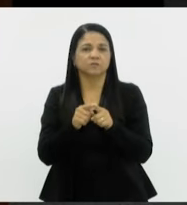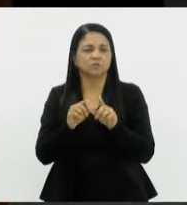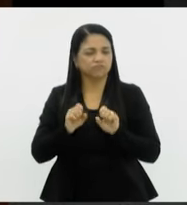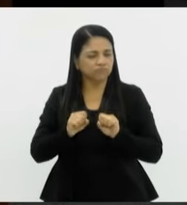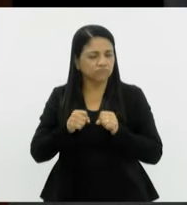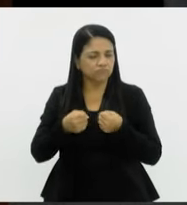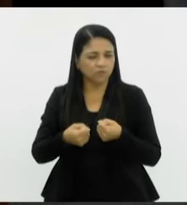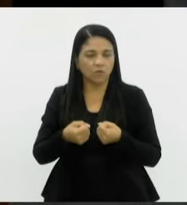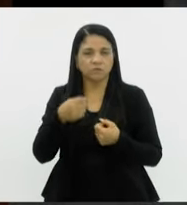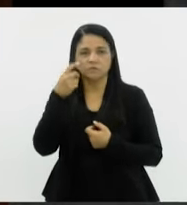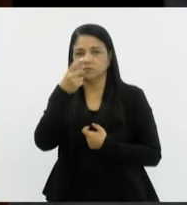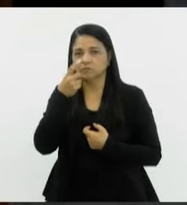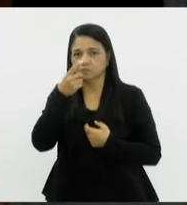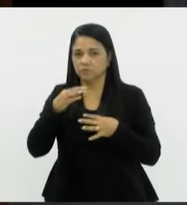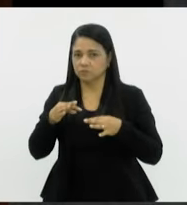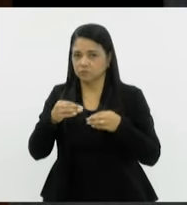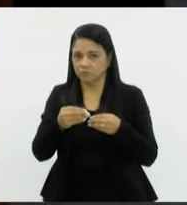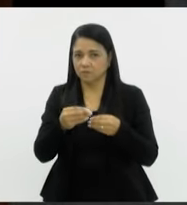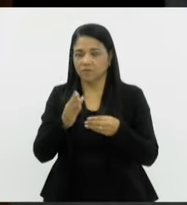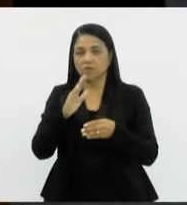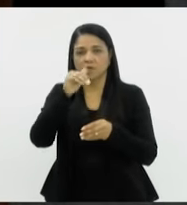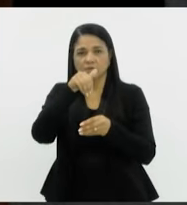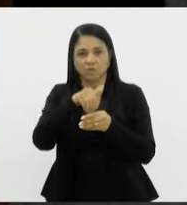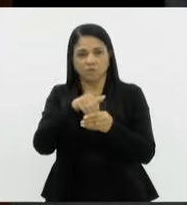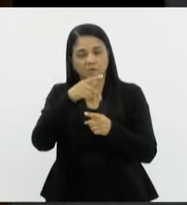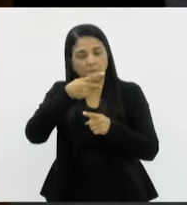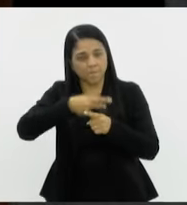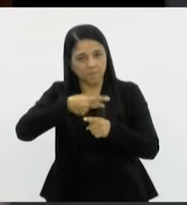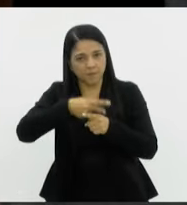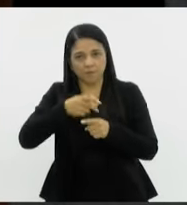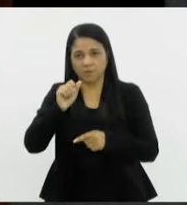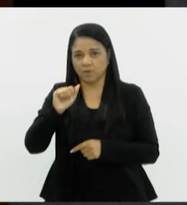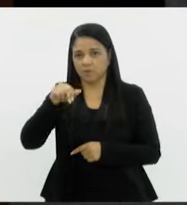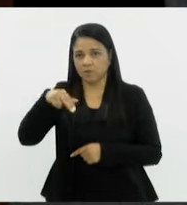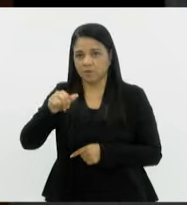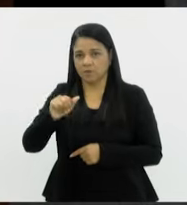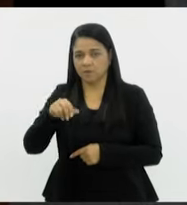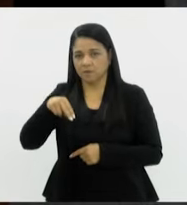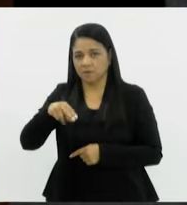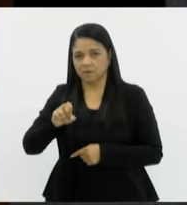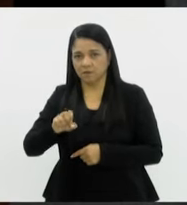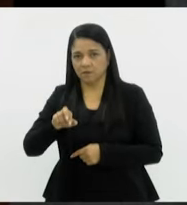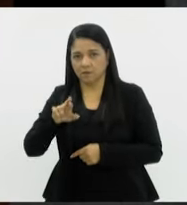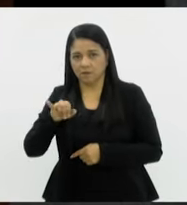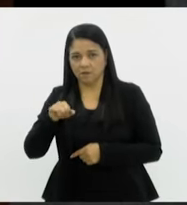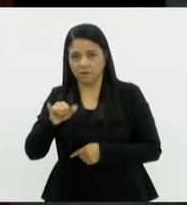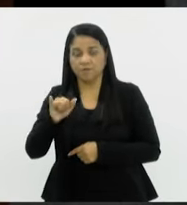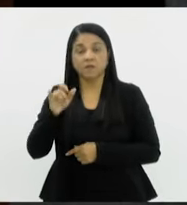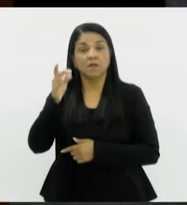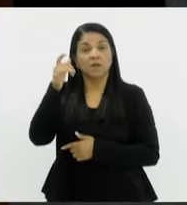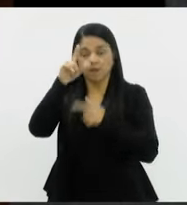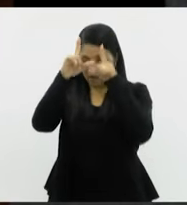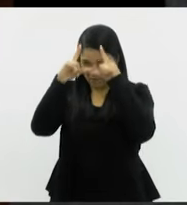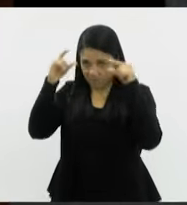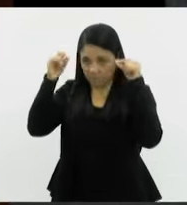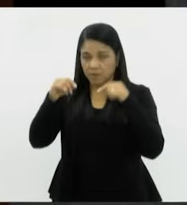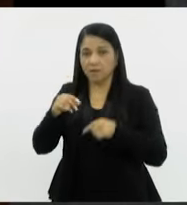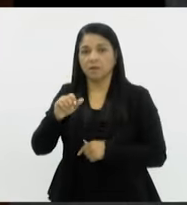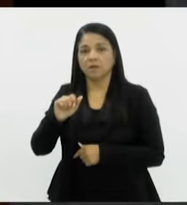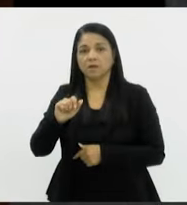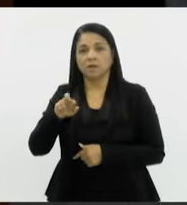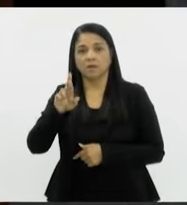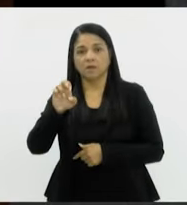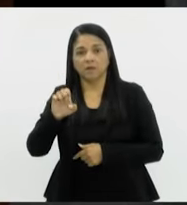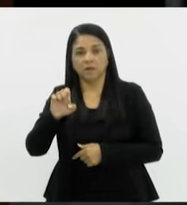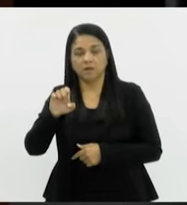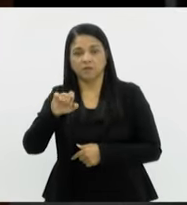todos os deputados aqui que concederam o prêmio Ana Nery, a ilustríssima deputada enfermeira Rejane, dizer